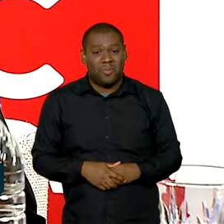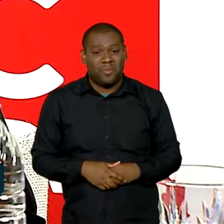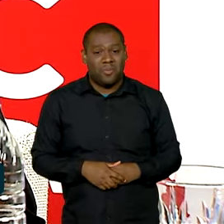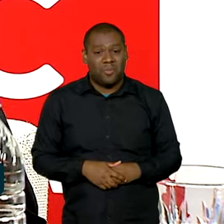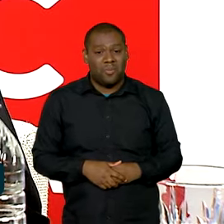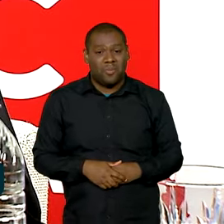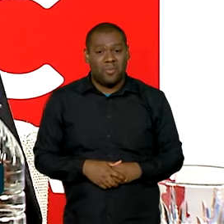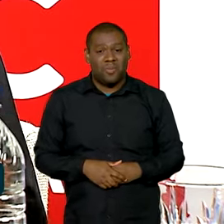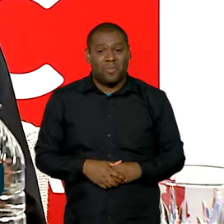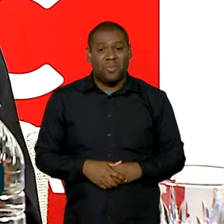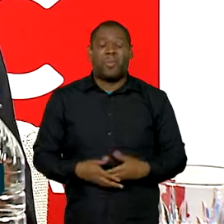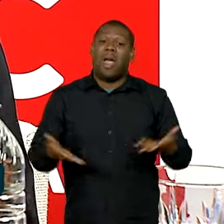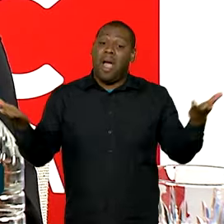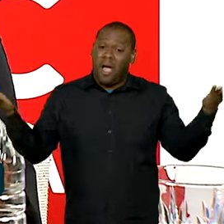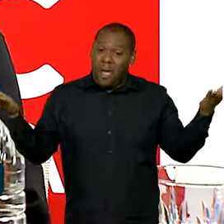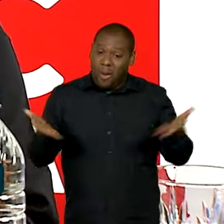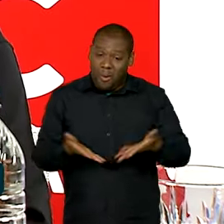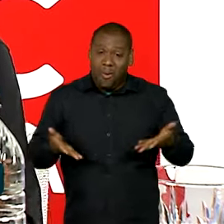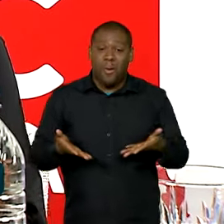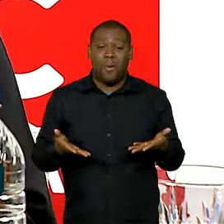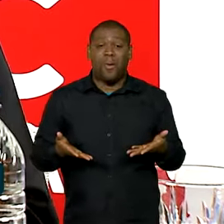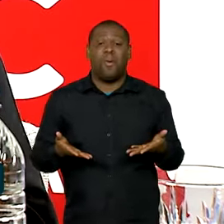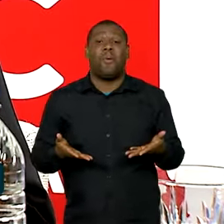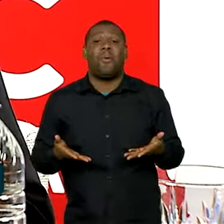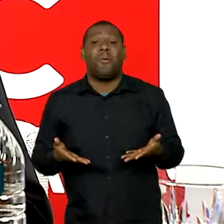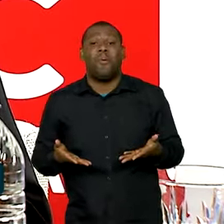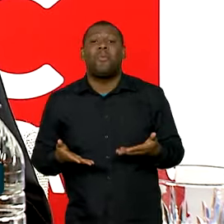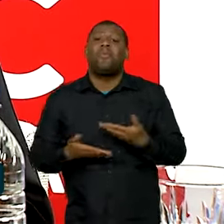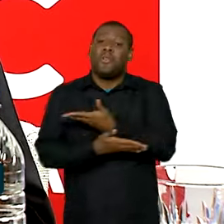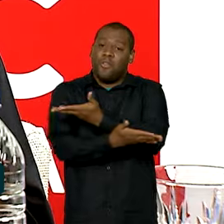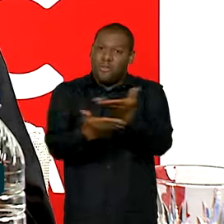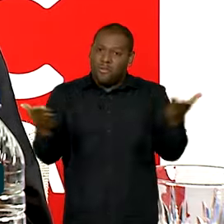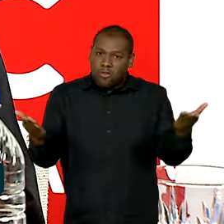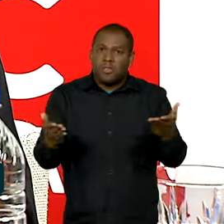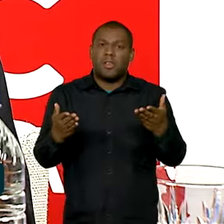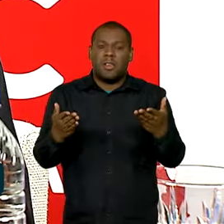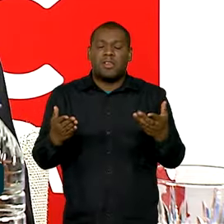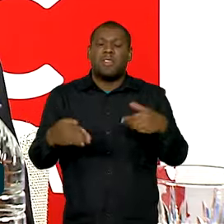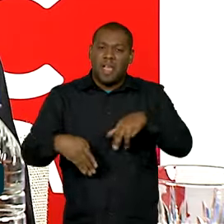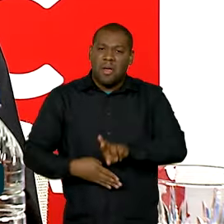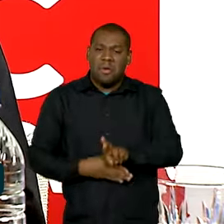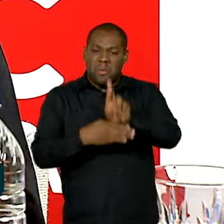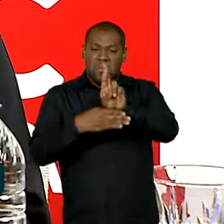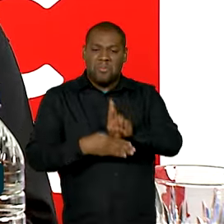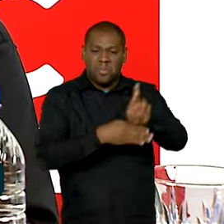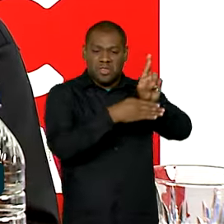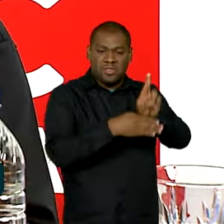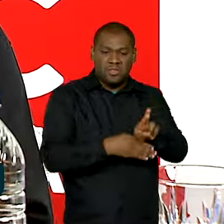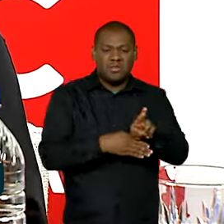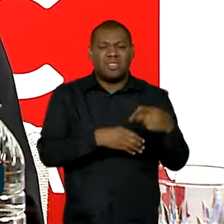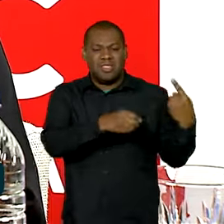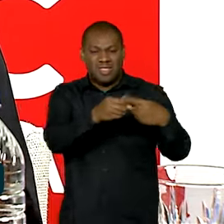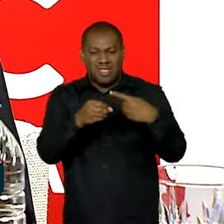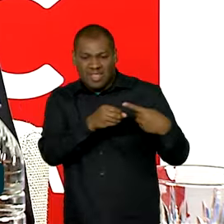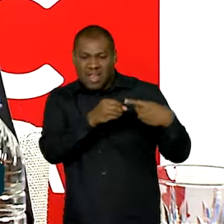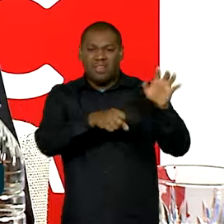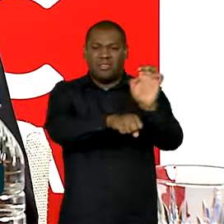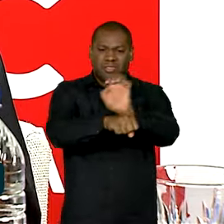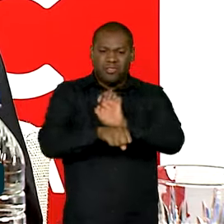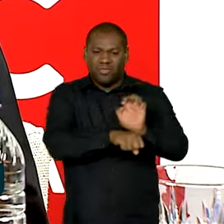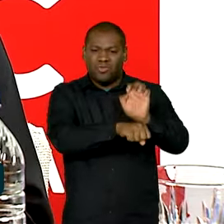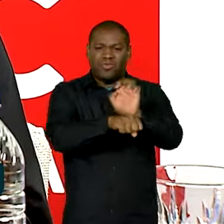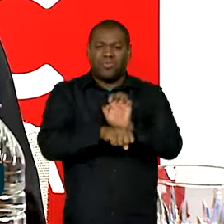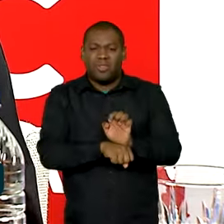maneira melhor, mas dessa vez, ouvindo a todos, temos aqui representações das cidades, dos